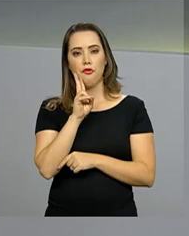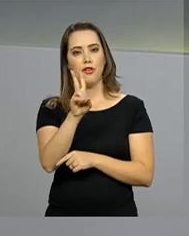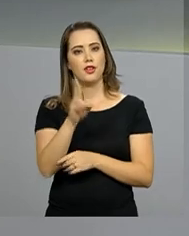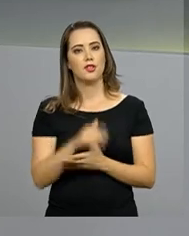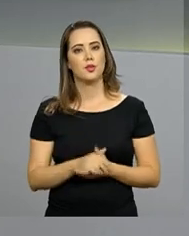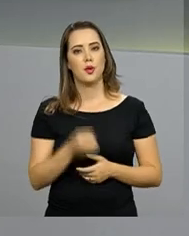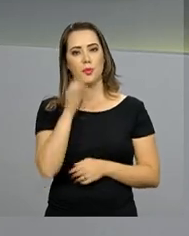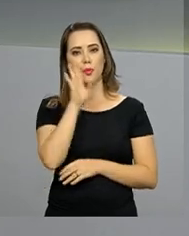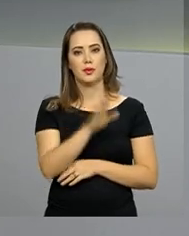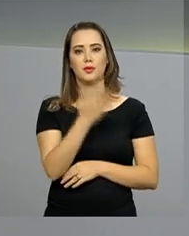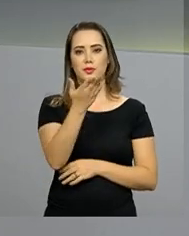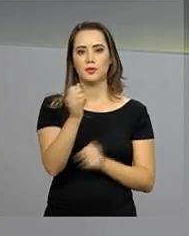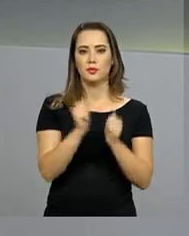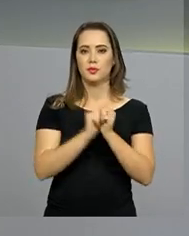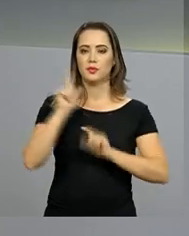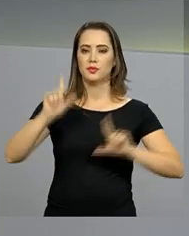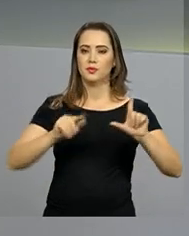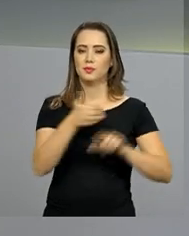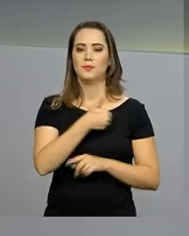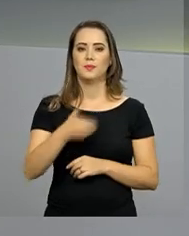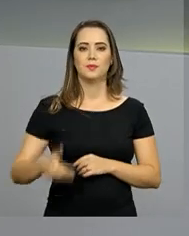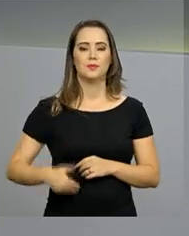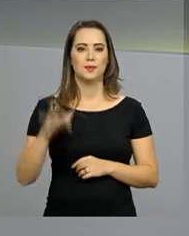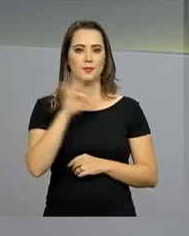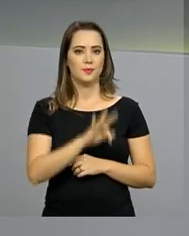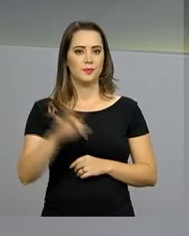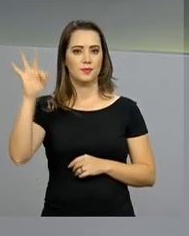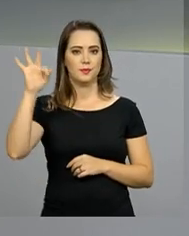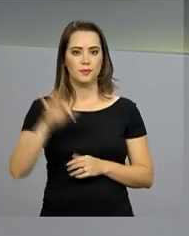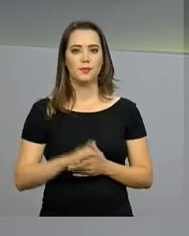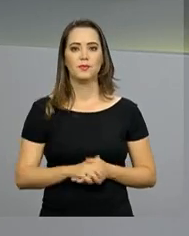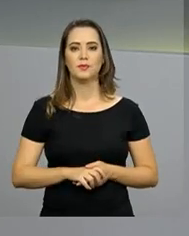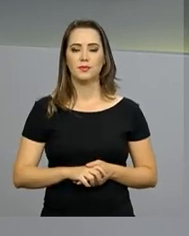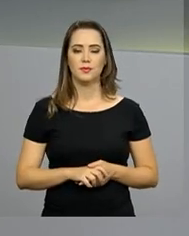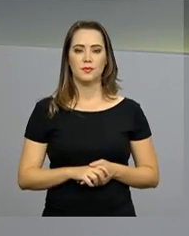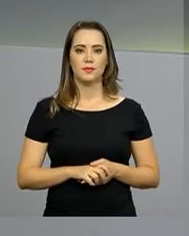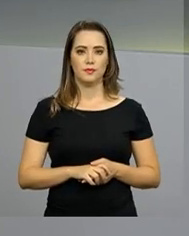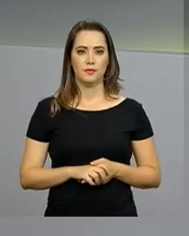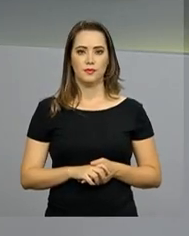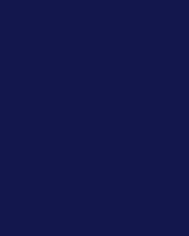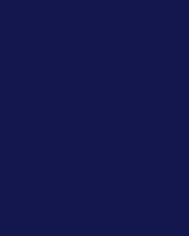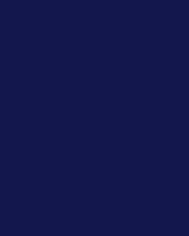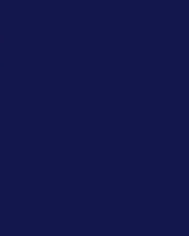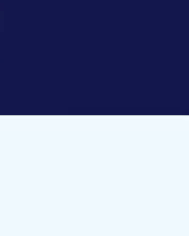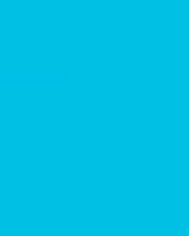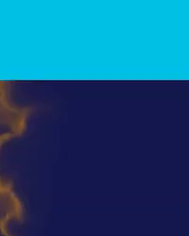uma boa tarde pra você continue com a gente aqui na nbr a tv do governo federal